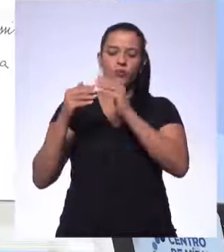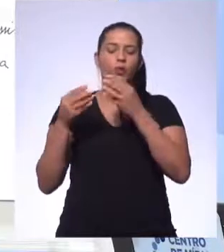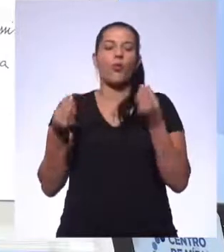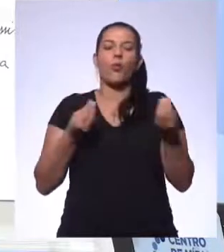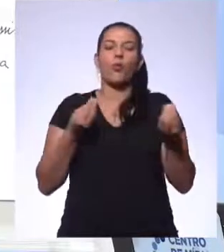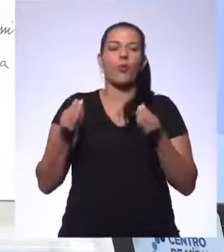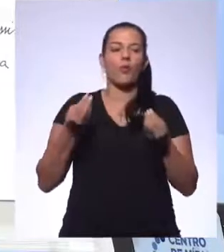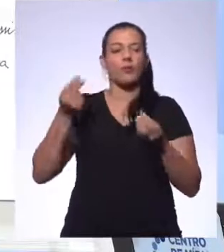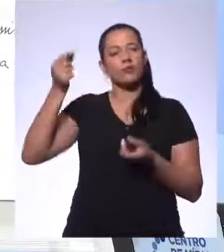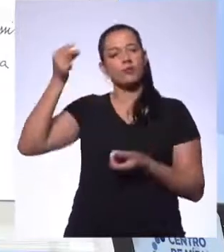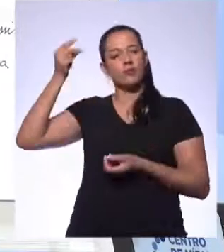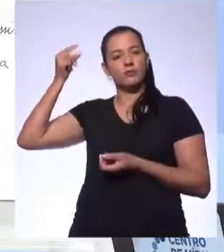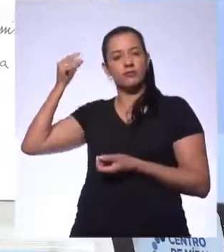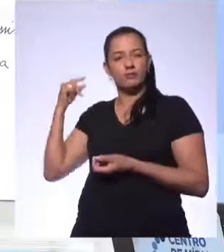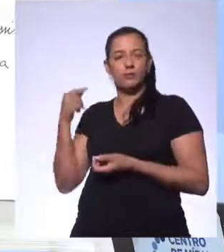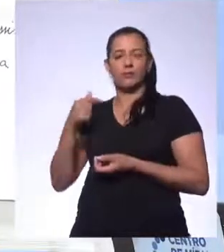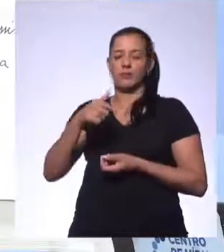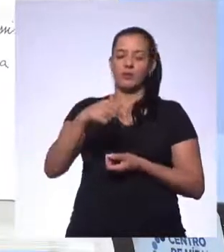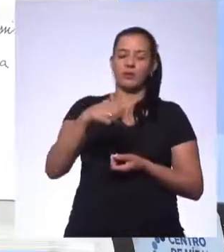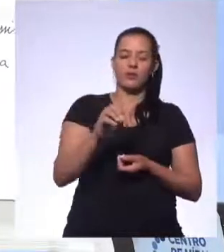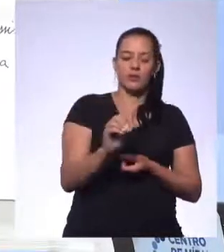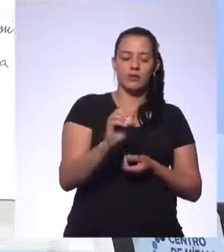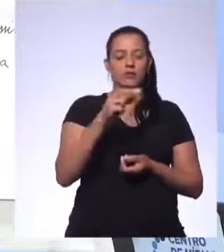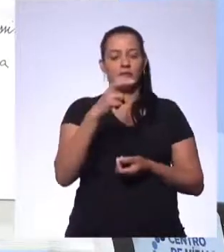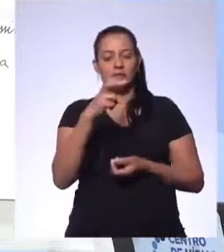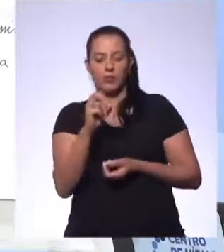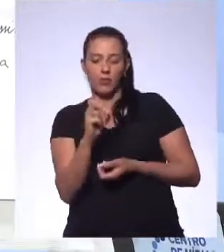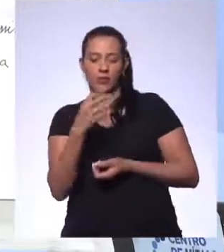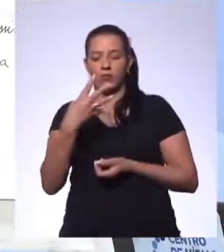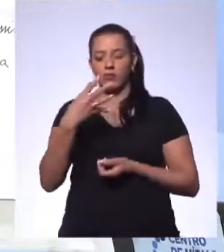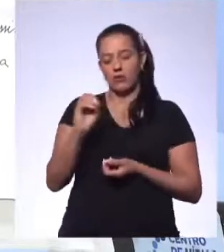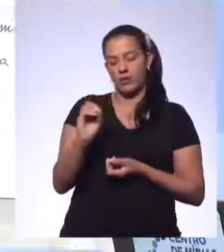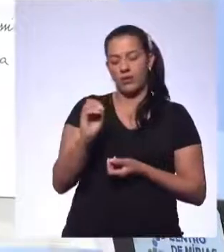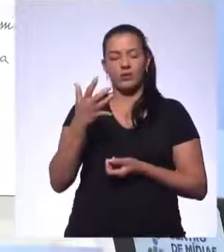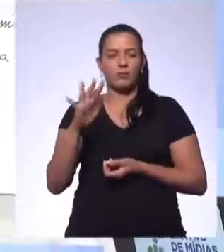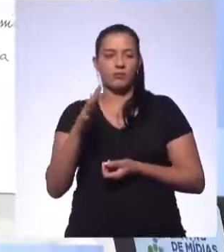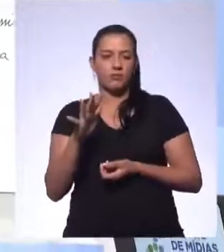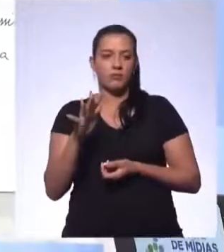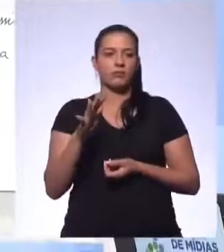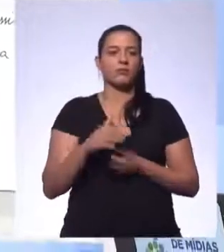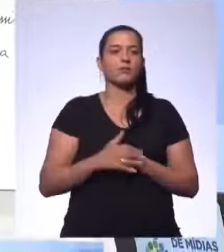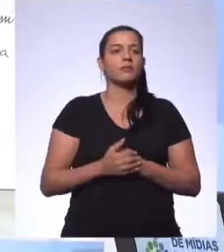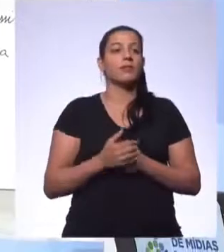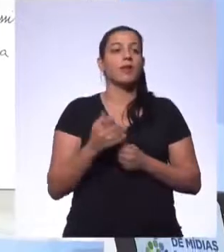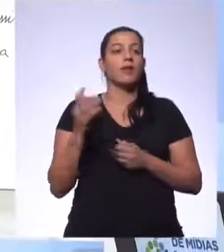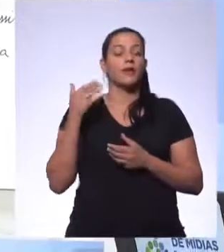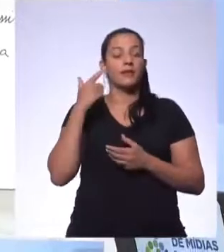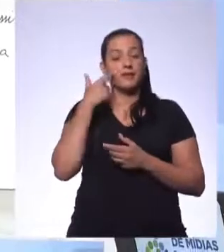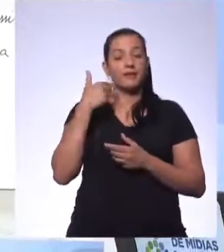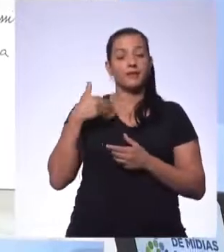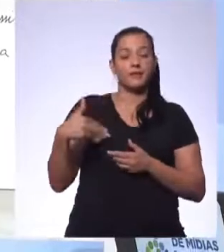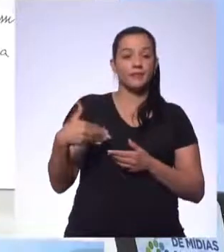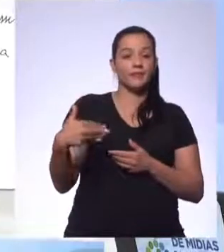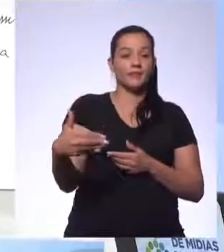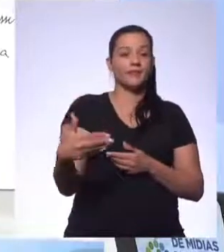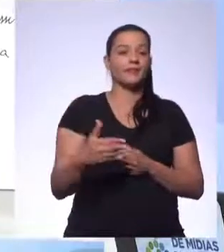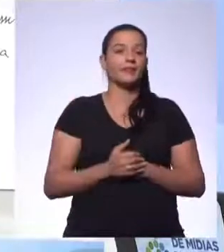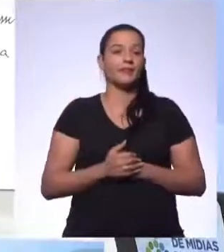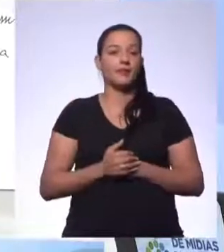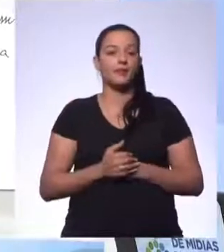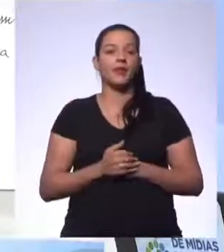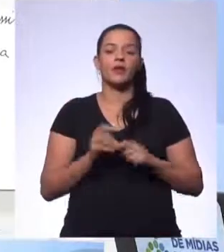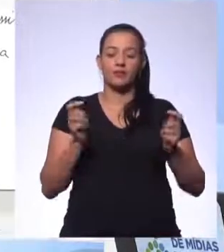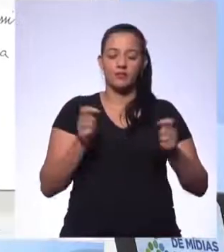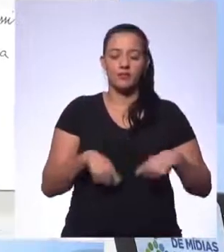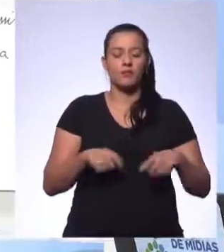né, a década de 50, 40, 50, né? Inezita Barroso, e vem vindo para cá. Né? Você pode